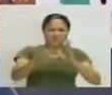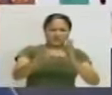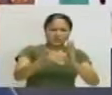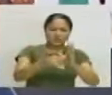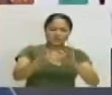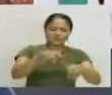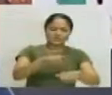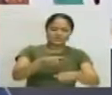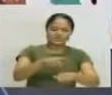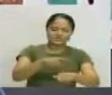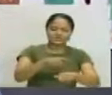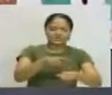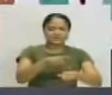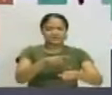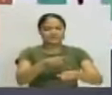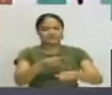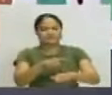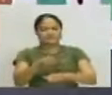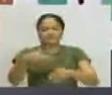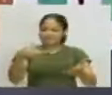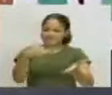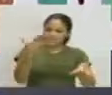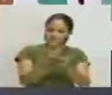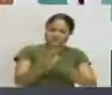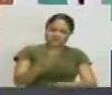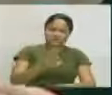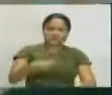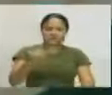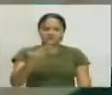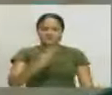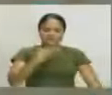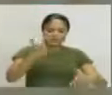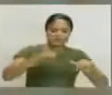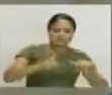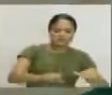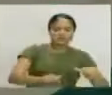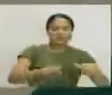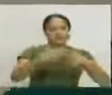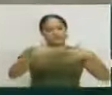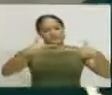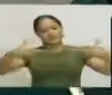Criminalidade vai embora no momento em que nós trabalhamos programas educacionais.